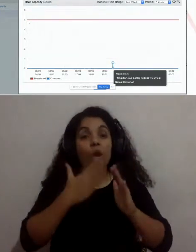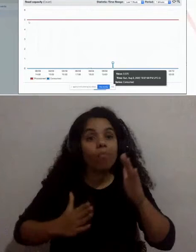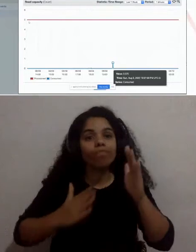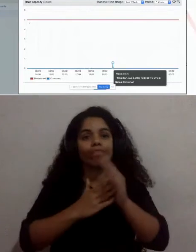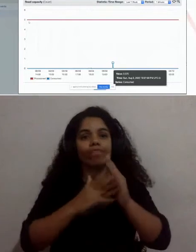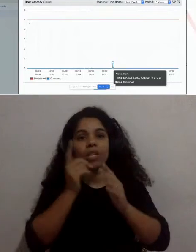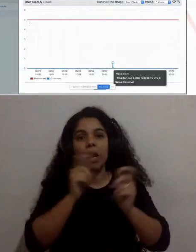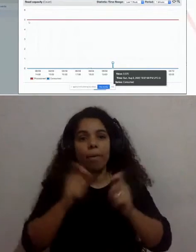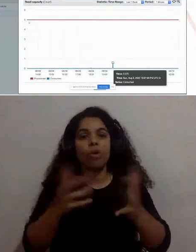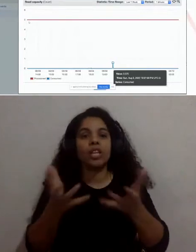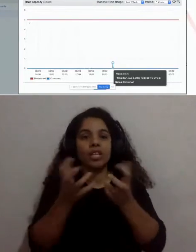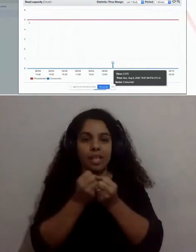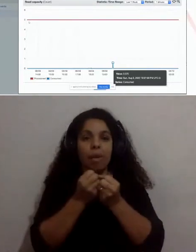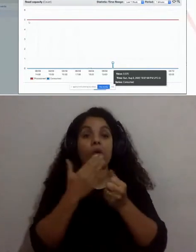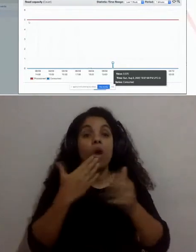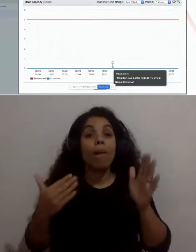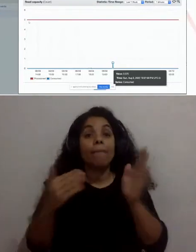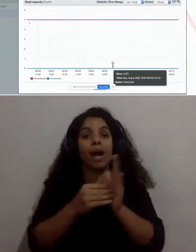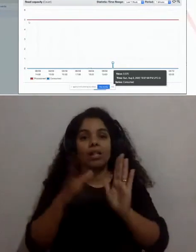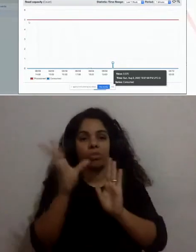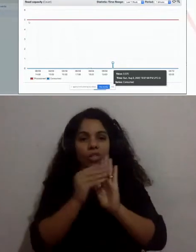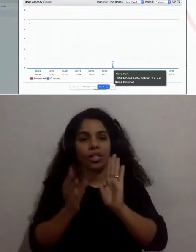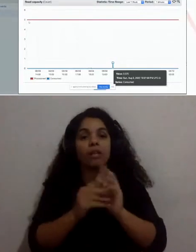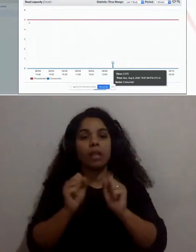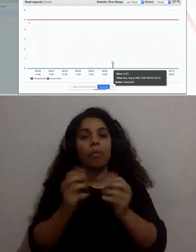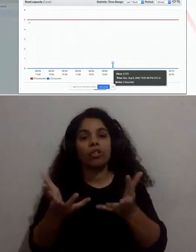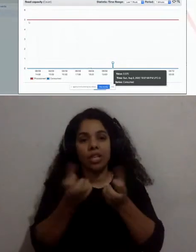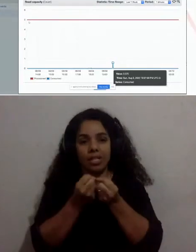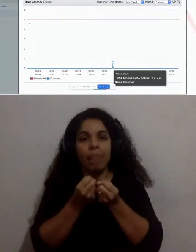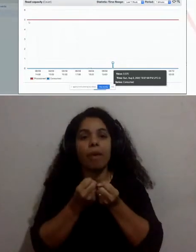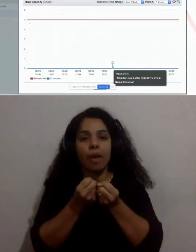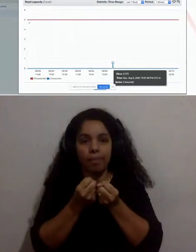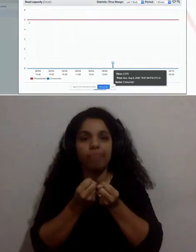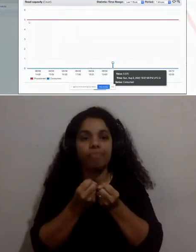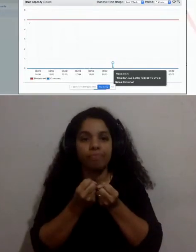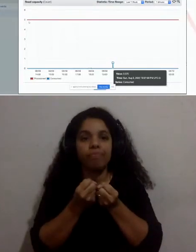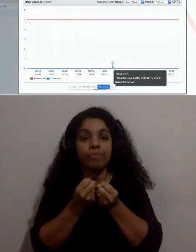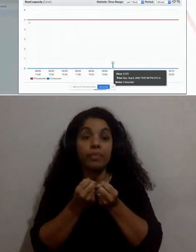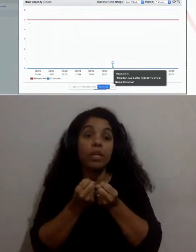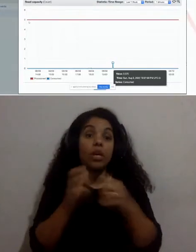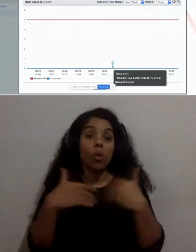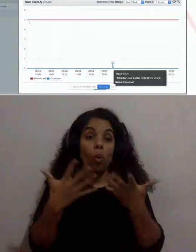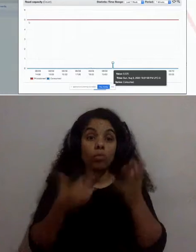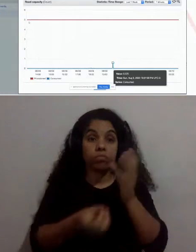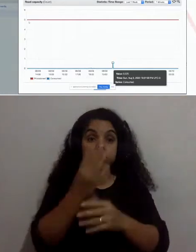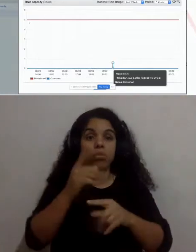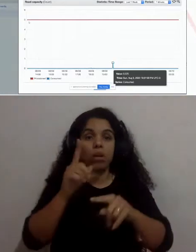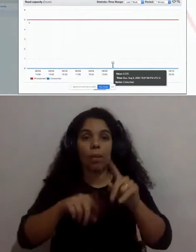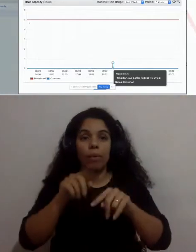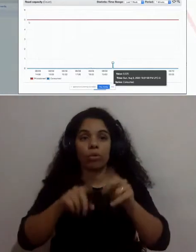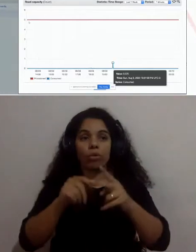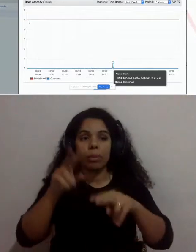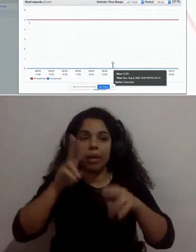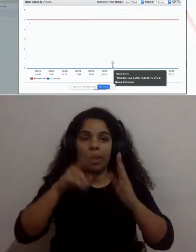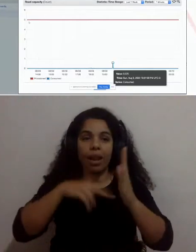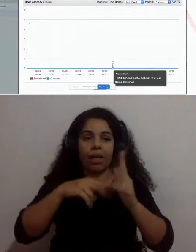pode receber? Qual é o máximo de dados que ele pode receber tanto quando eu criar o produto e para ele ler